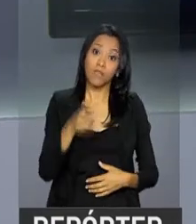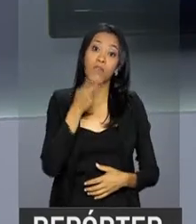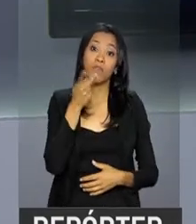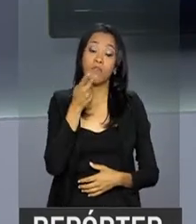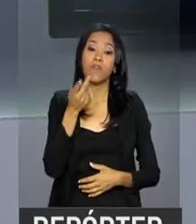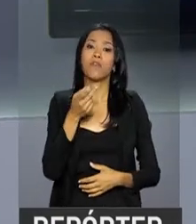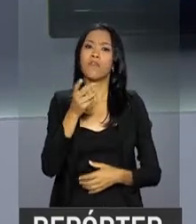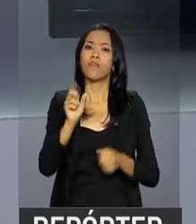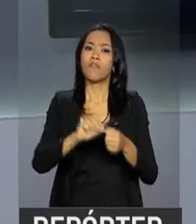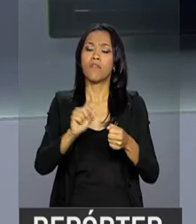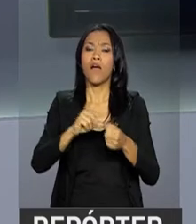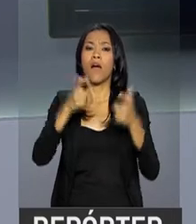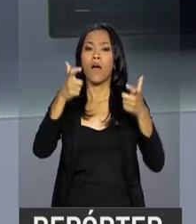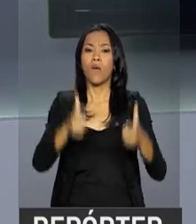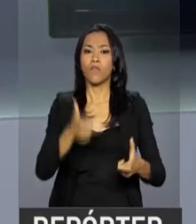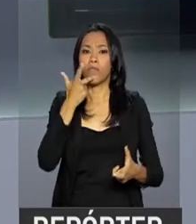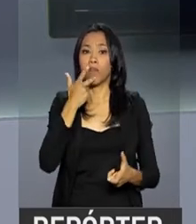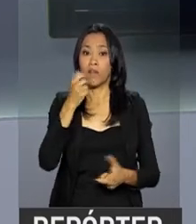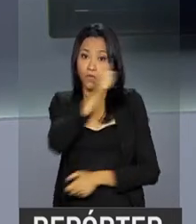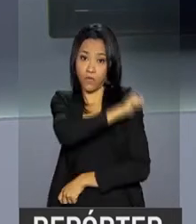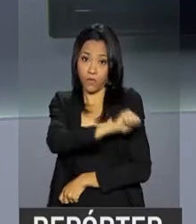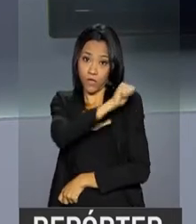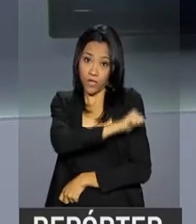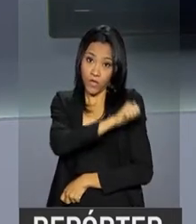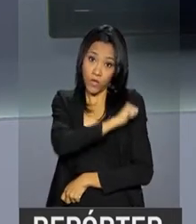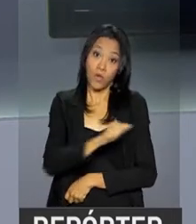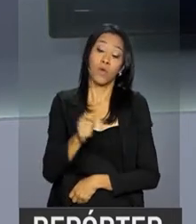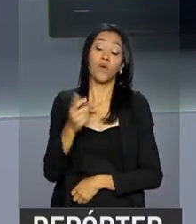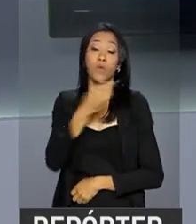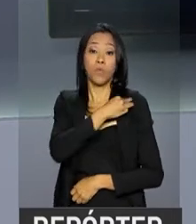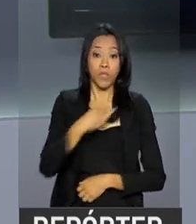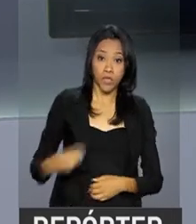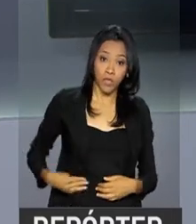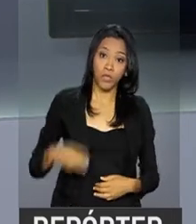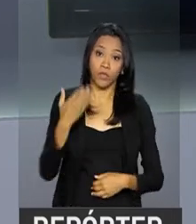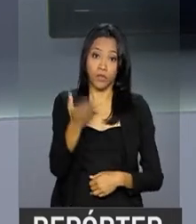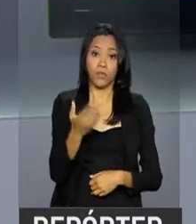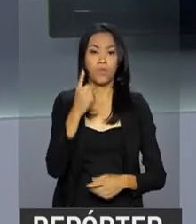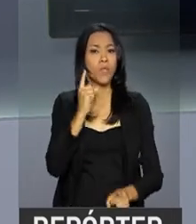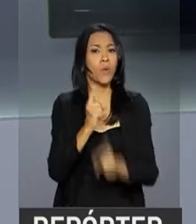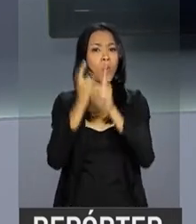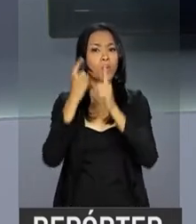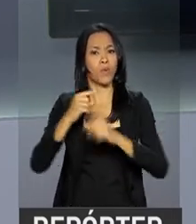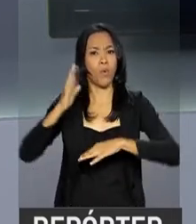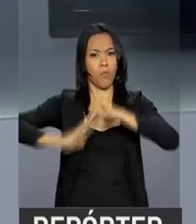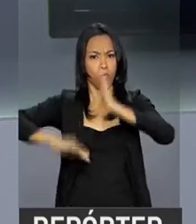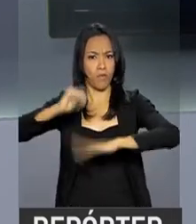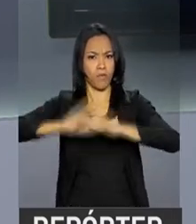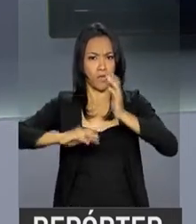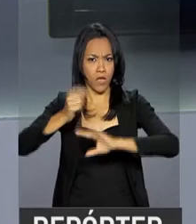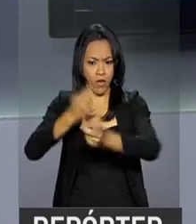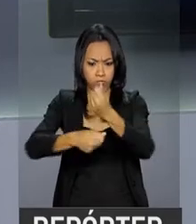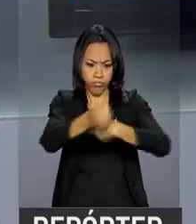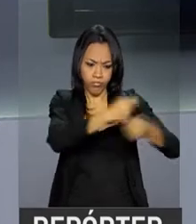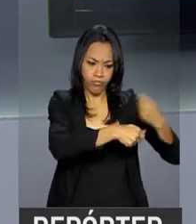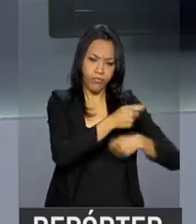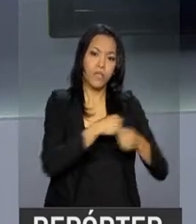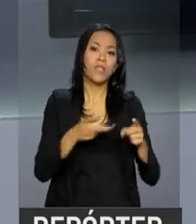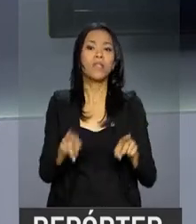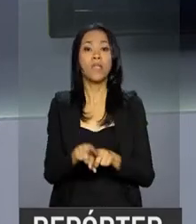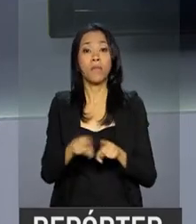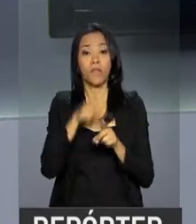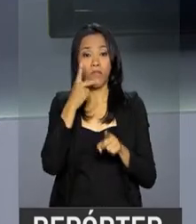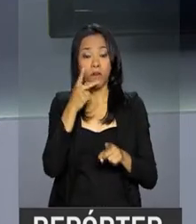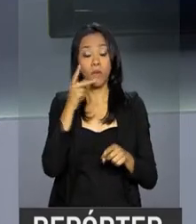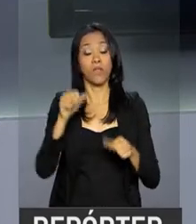janeiro pelo ministro da fazenda henrique meirelles durante encontro com economistas meirelles também falou sobre a votação da reforma da